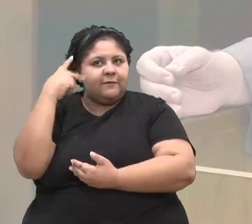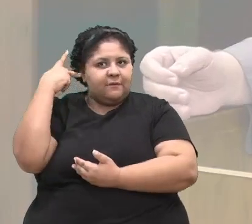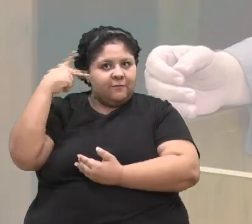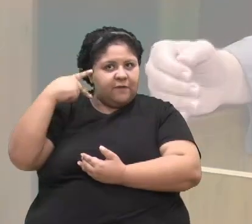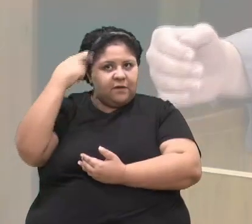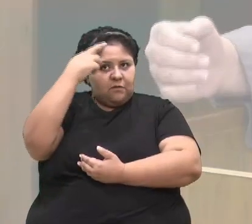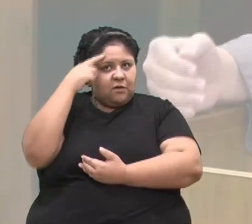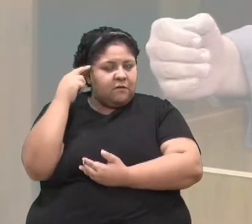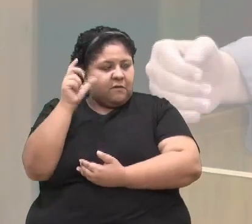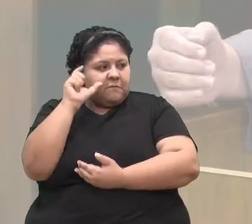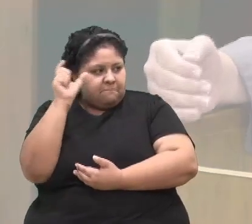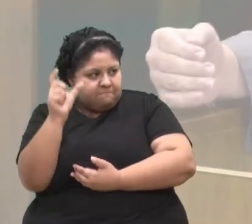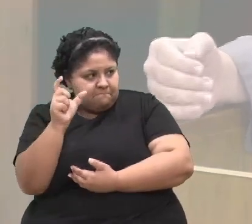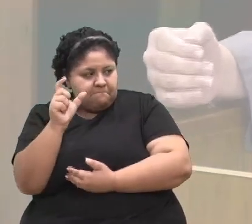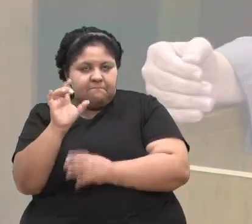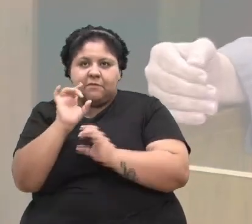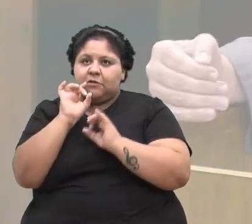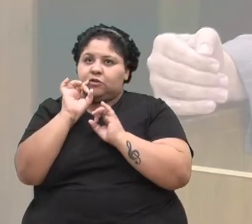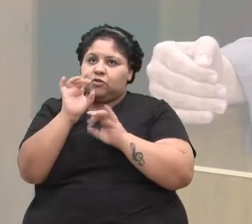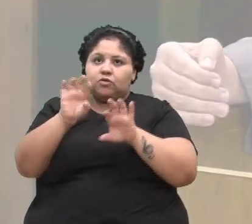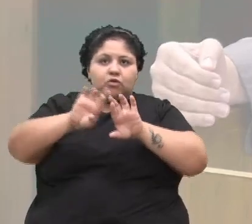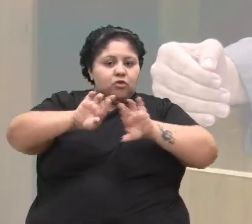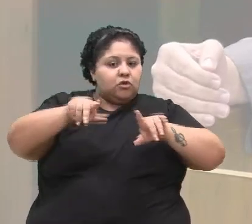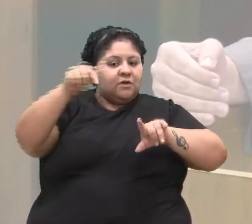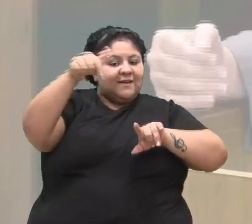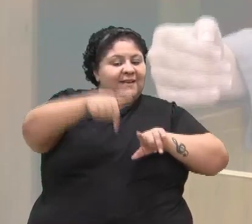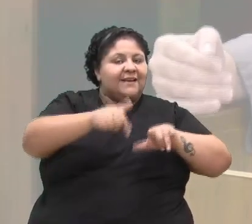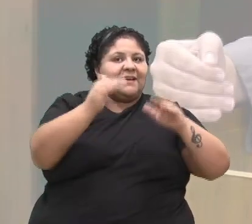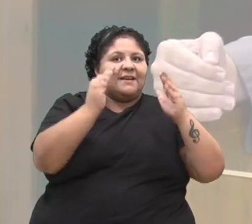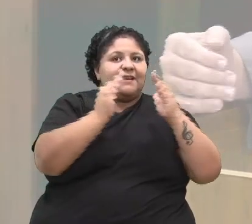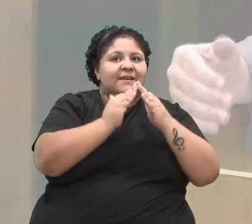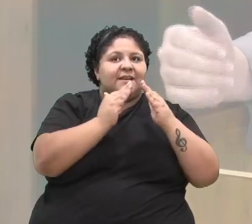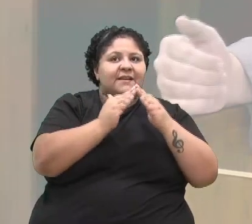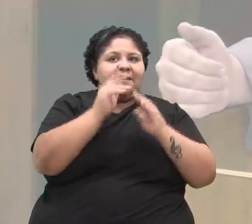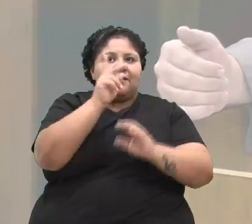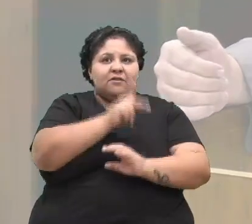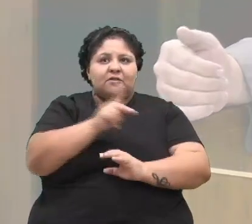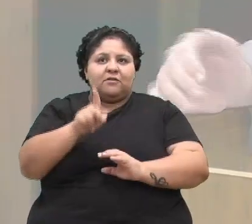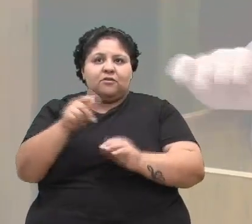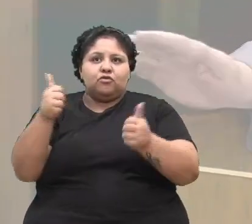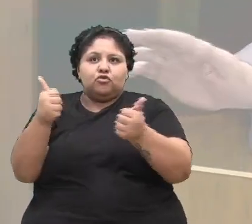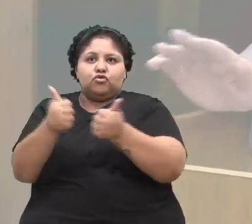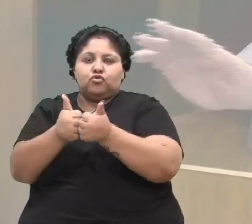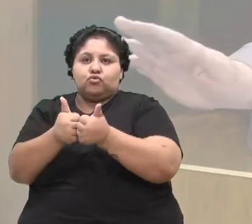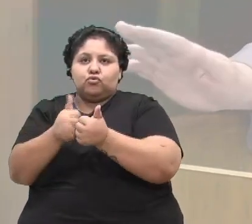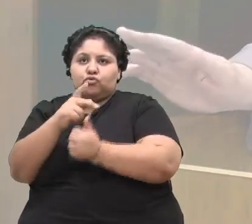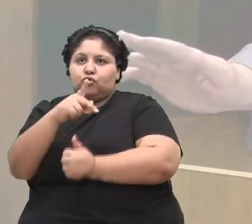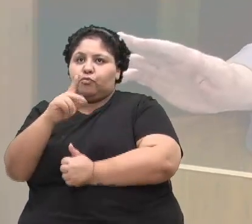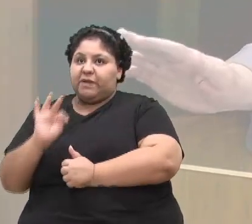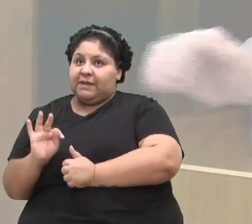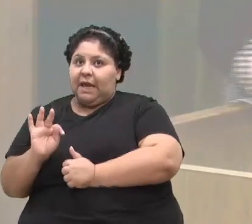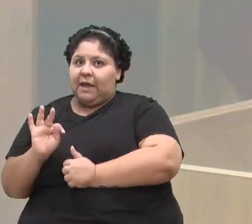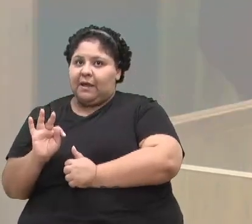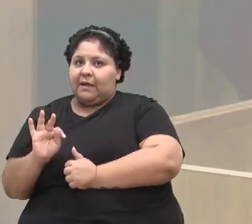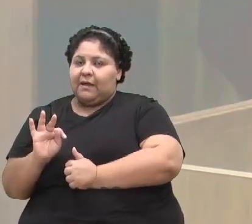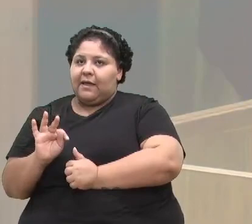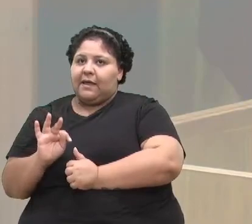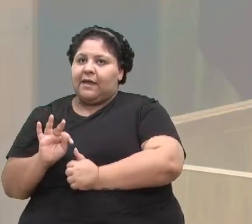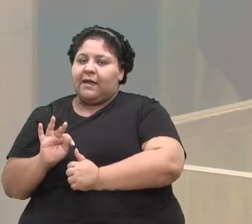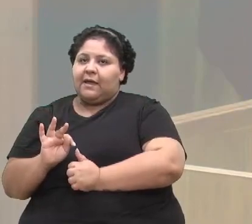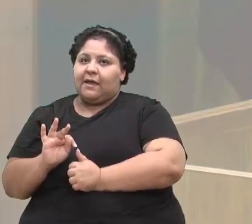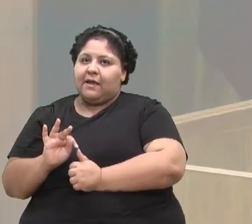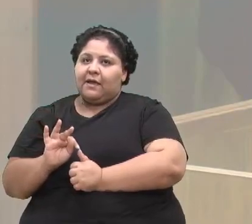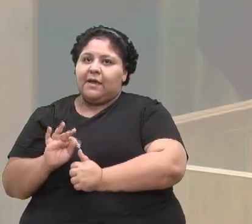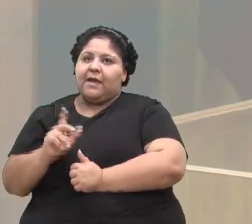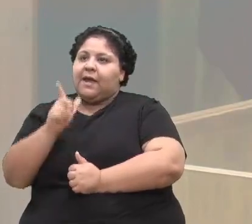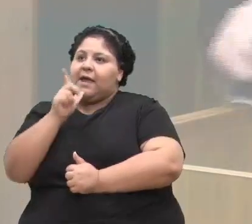obrigado. Nada é mais divergente aqui nessa casa do que o Zanquim com o PT. Nada é mais divergente. É água e